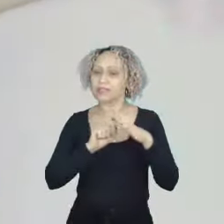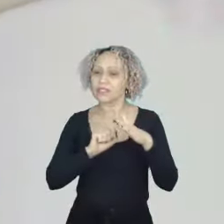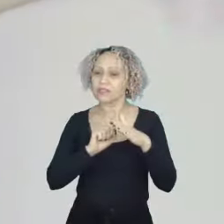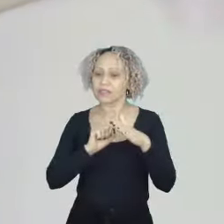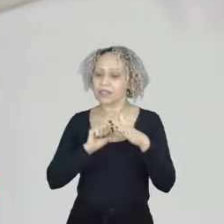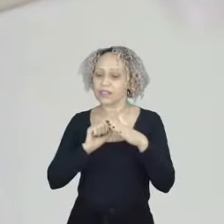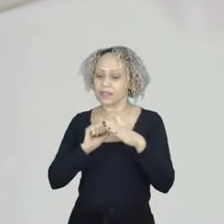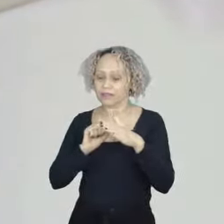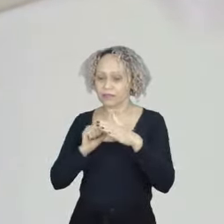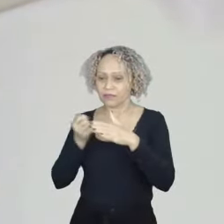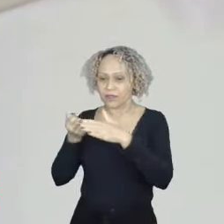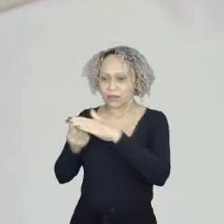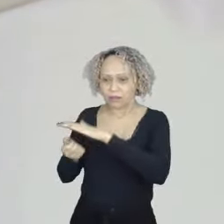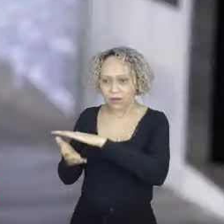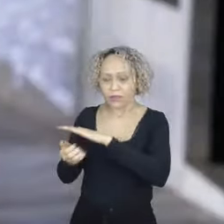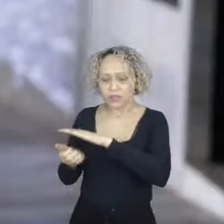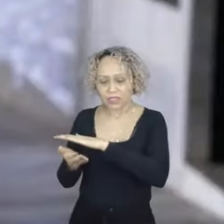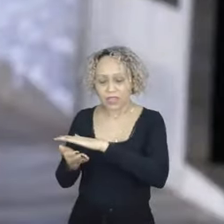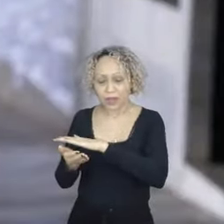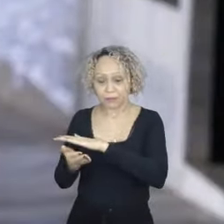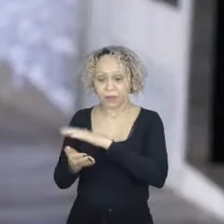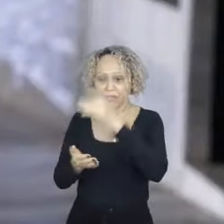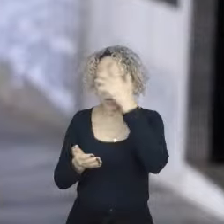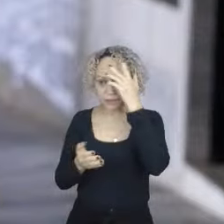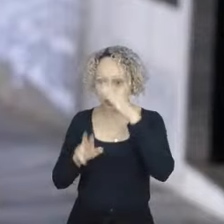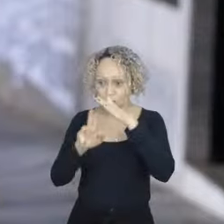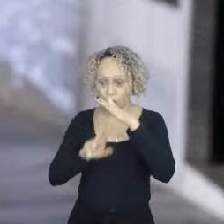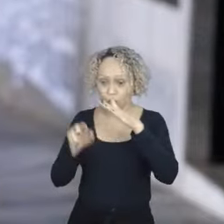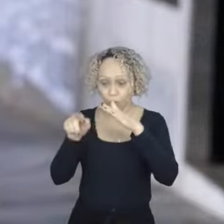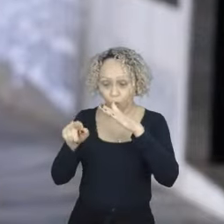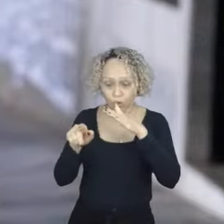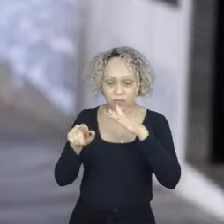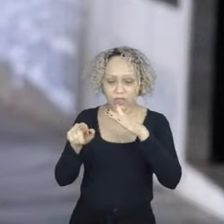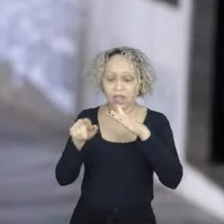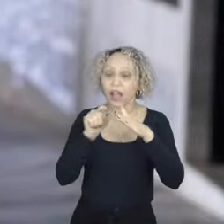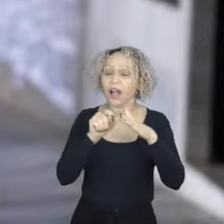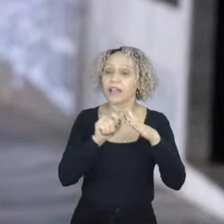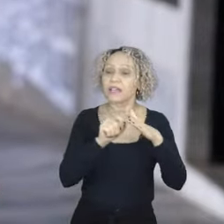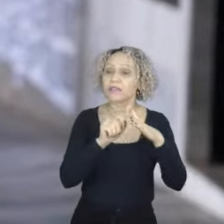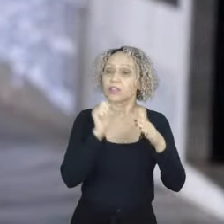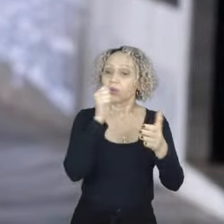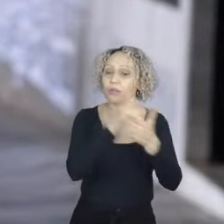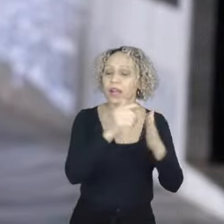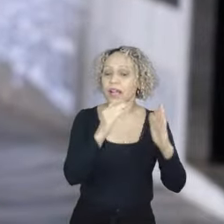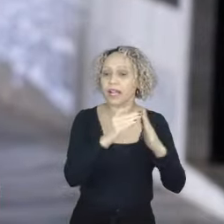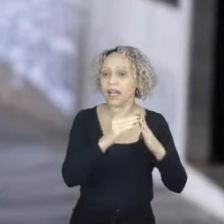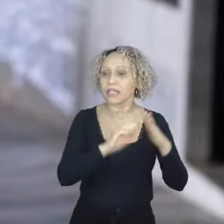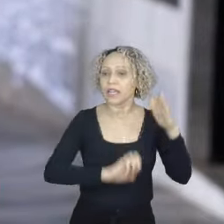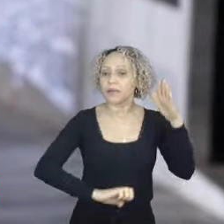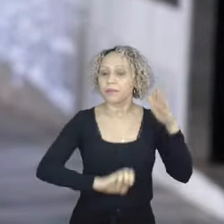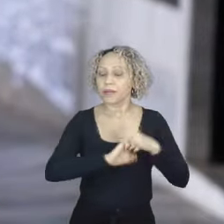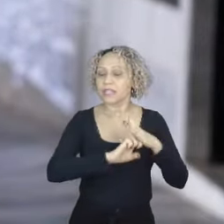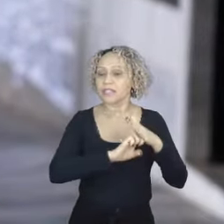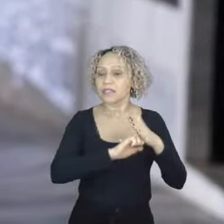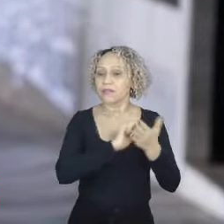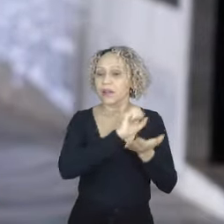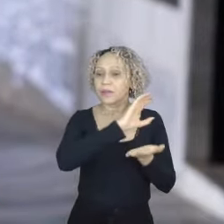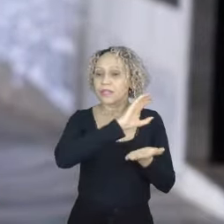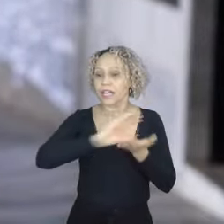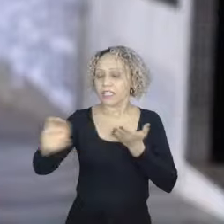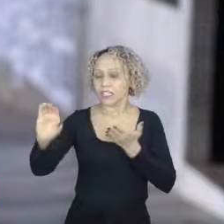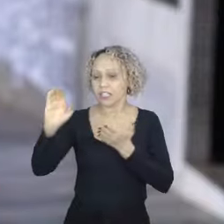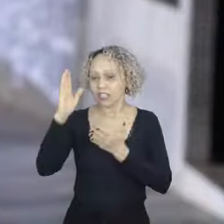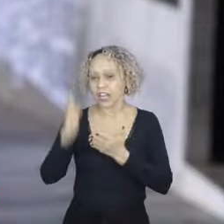a prestação da moradia. De acordo com dados do governo Lula, a expectativa é que mais de 43